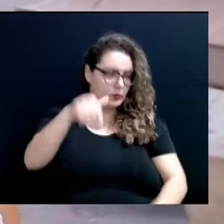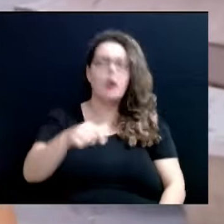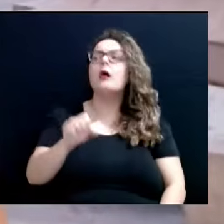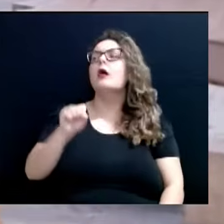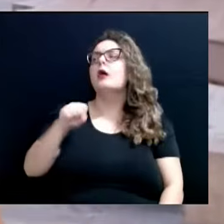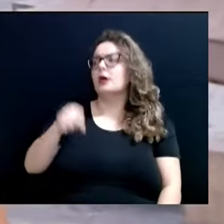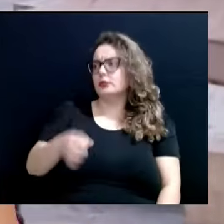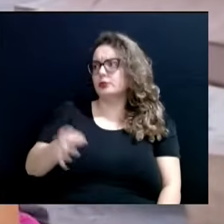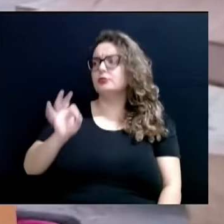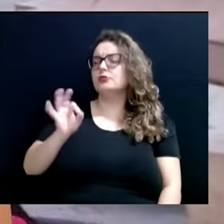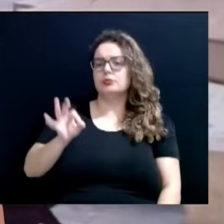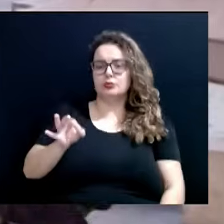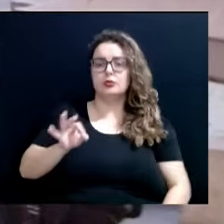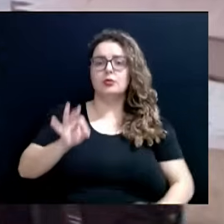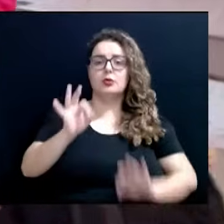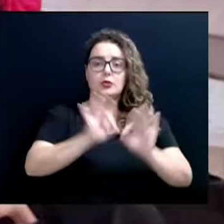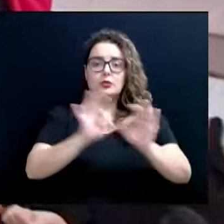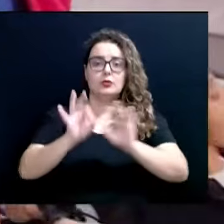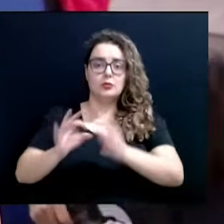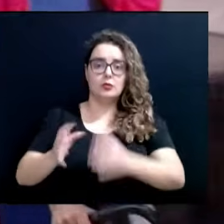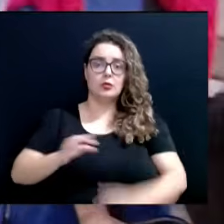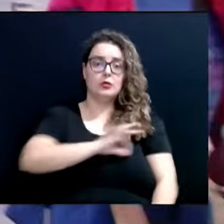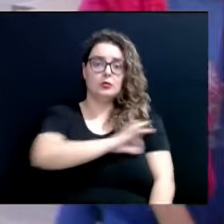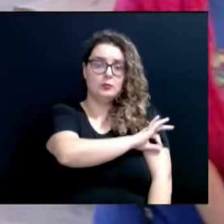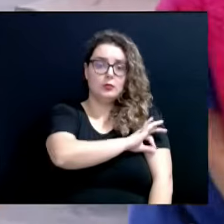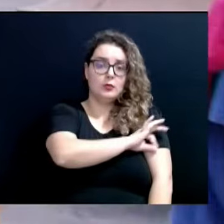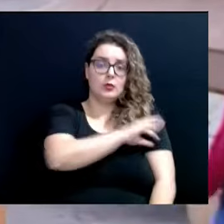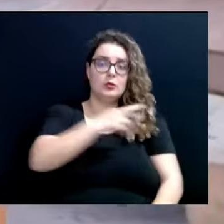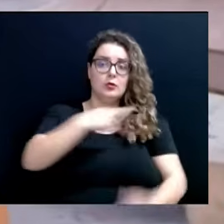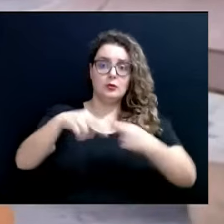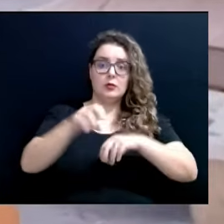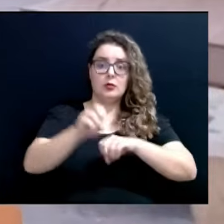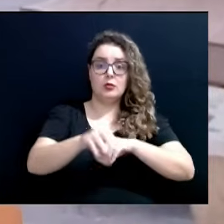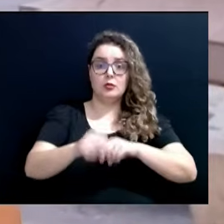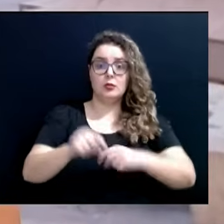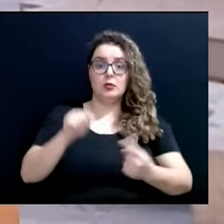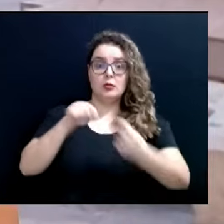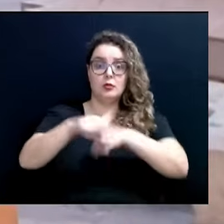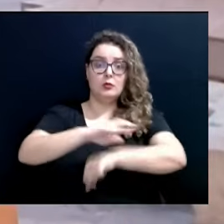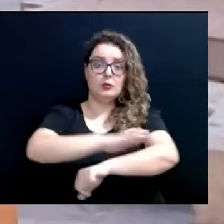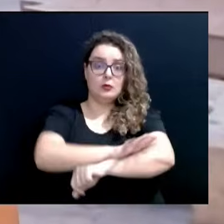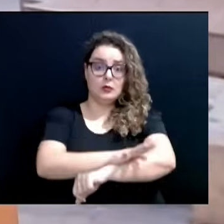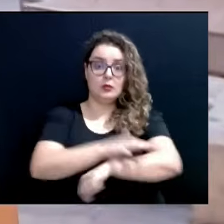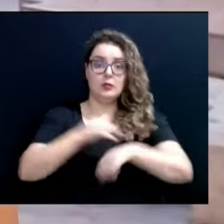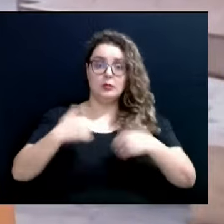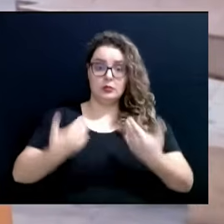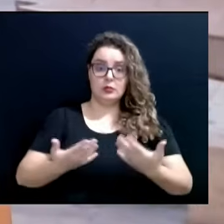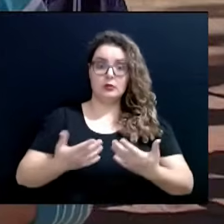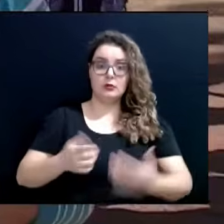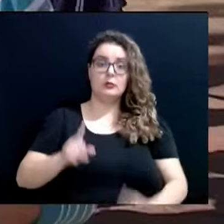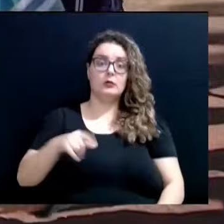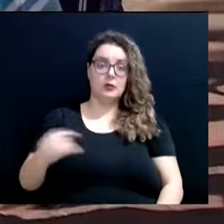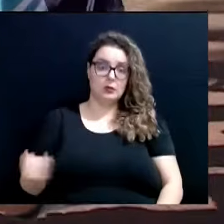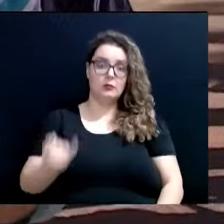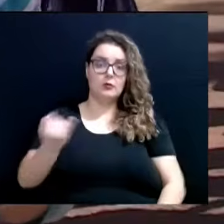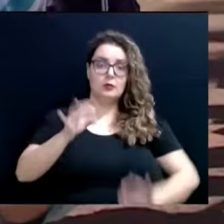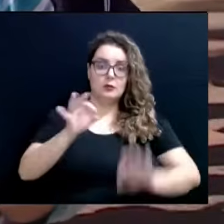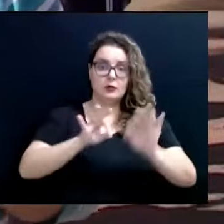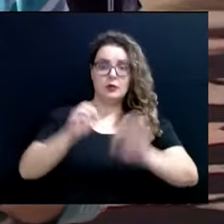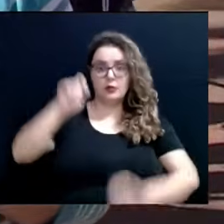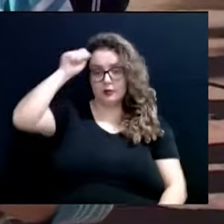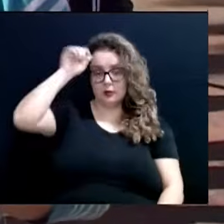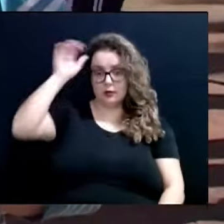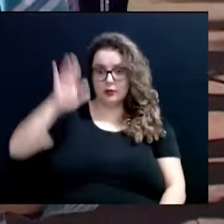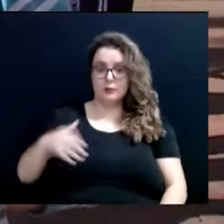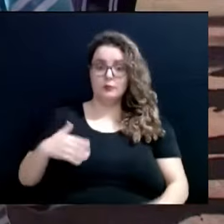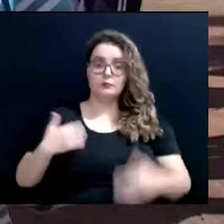projeto da prefeitura é sobre a educação antirracista, então é bem válido esse projeto afro. O projeto vai